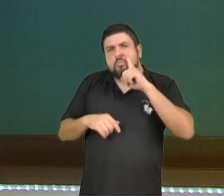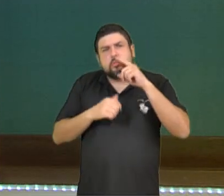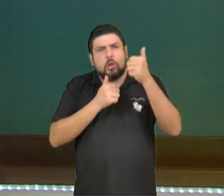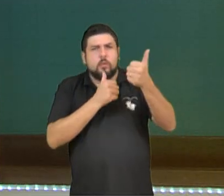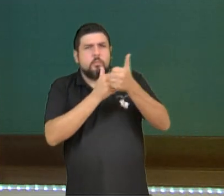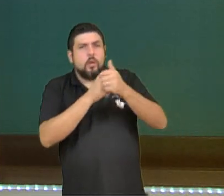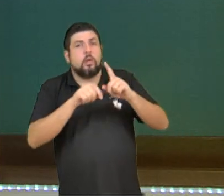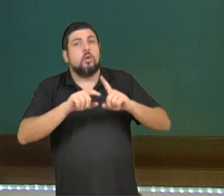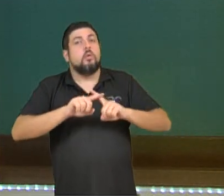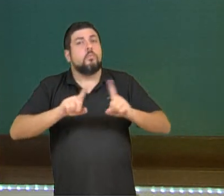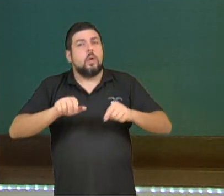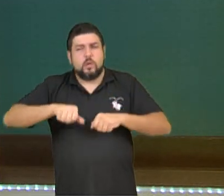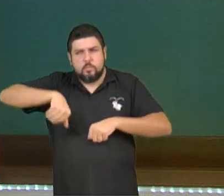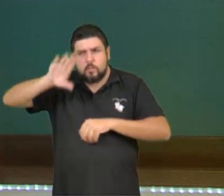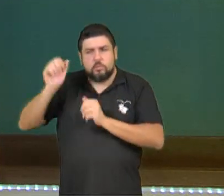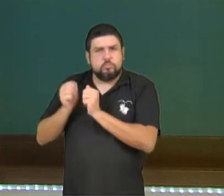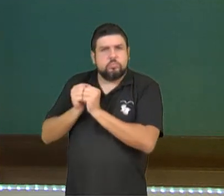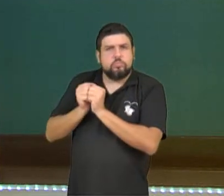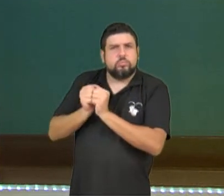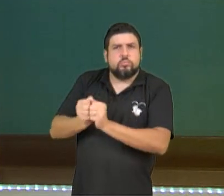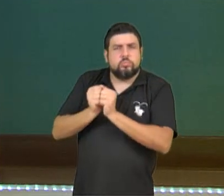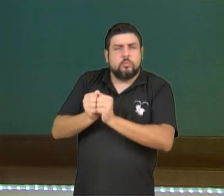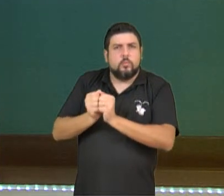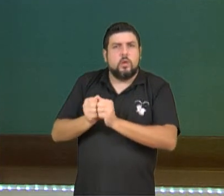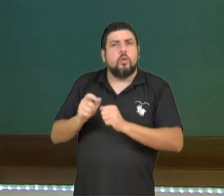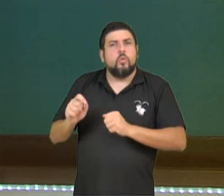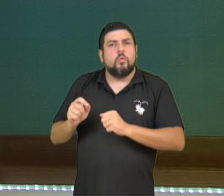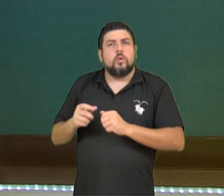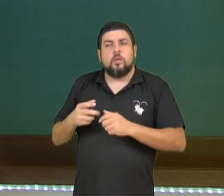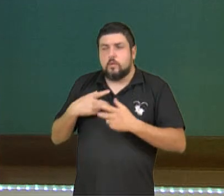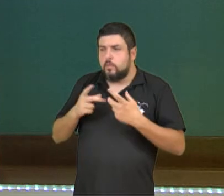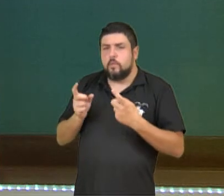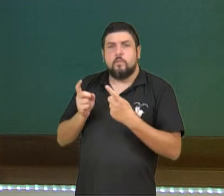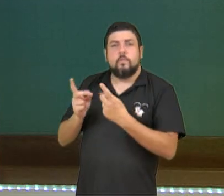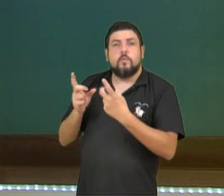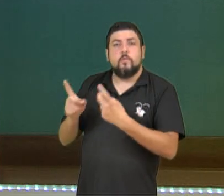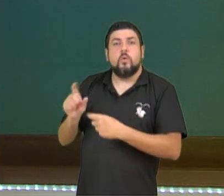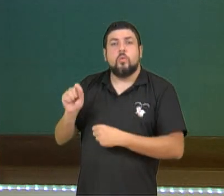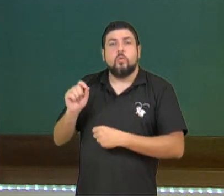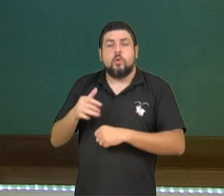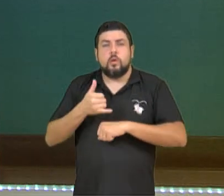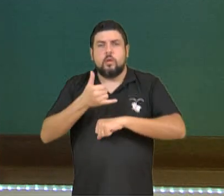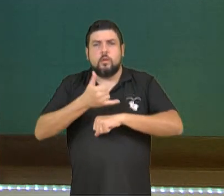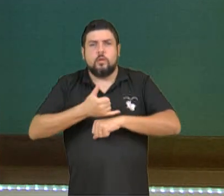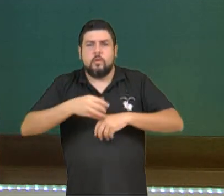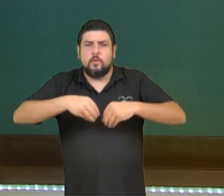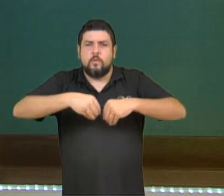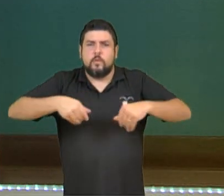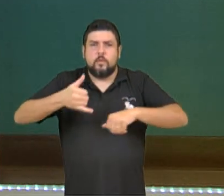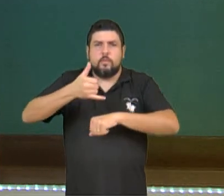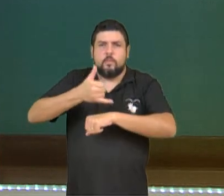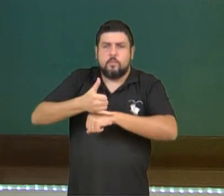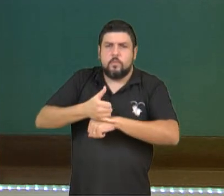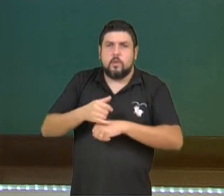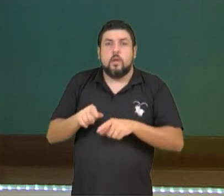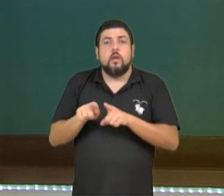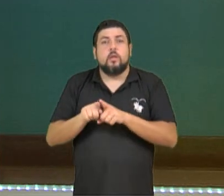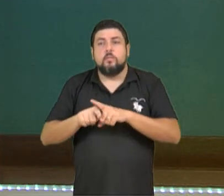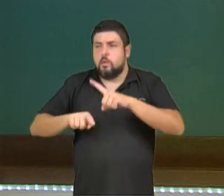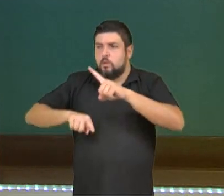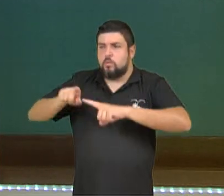mais parceira. E nessa parceria exportamos principalmente minério de ferro e do produto